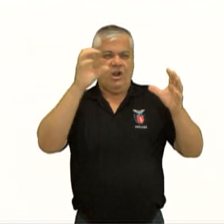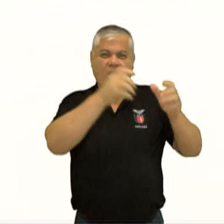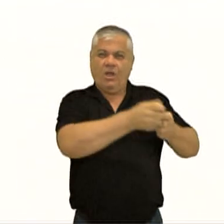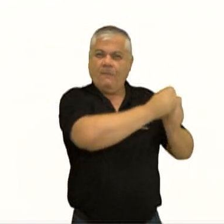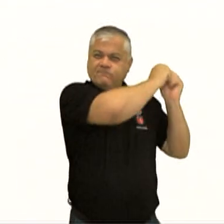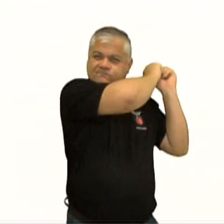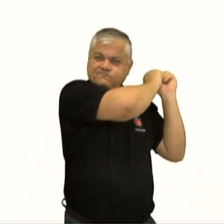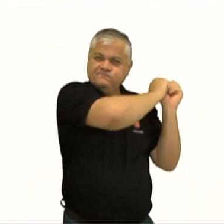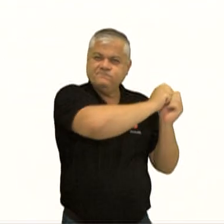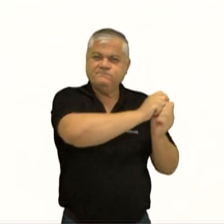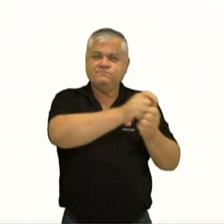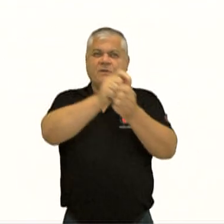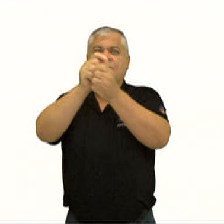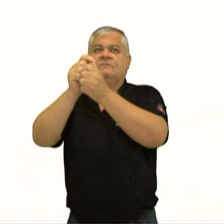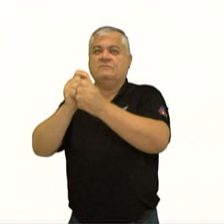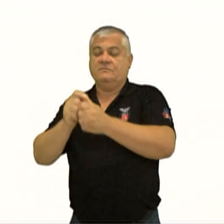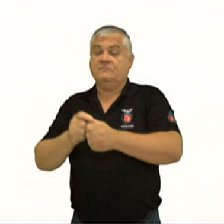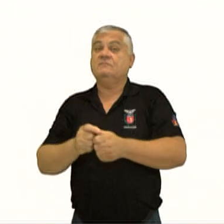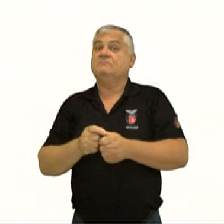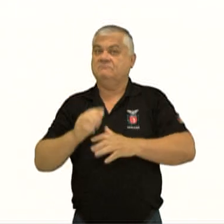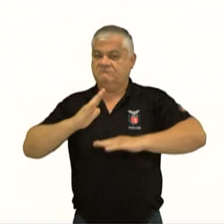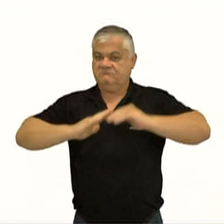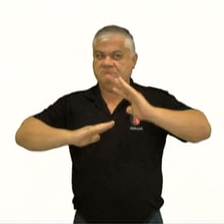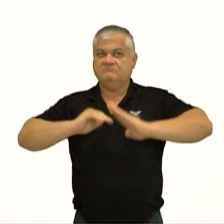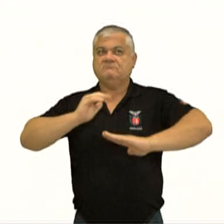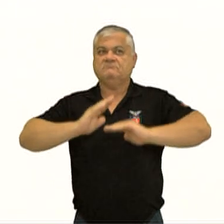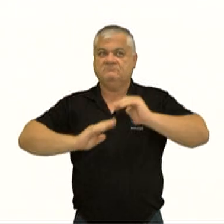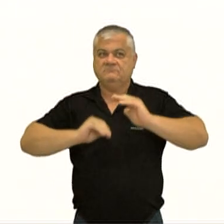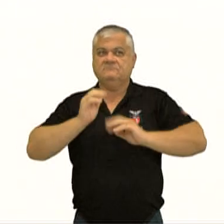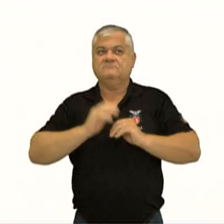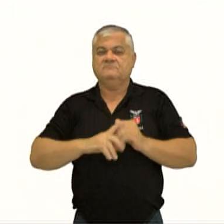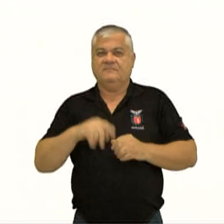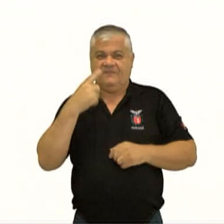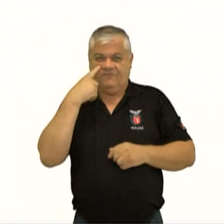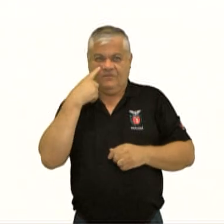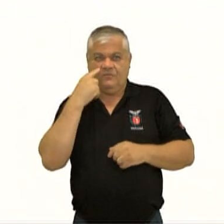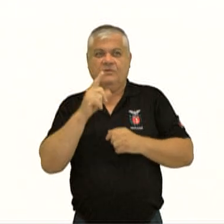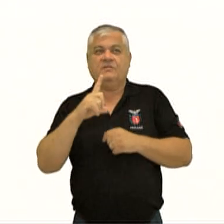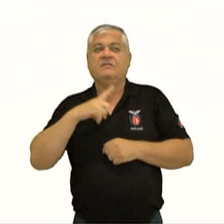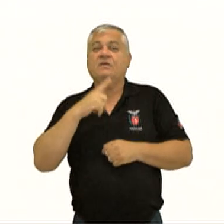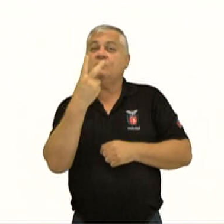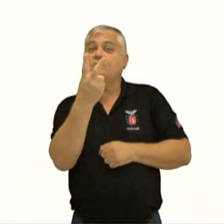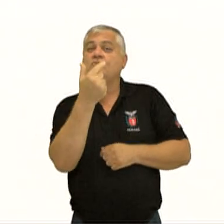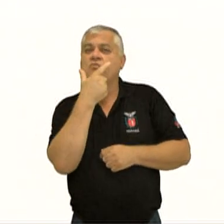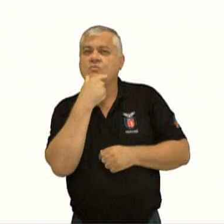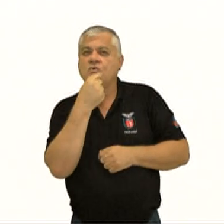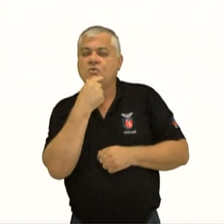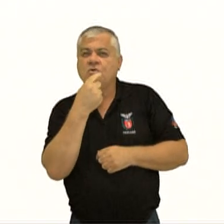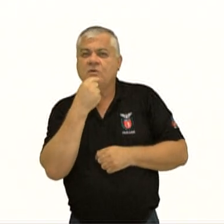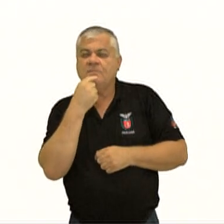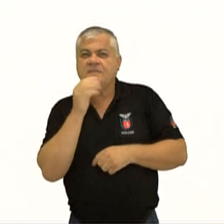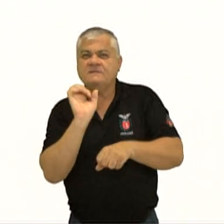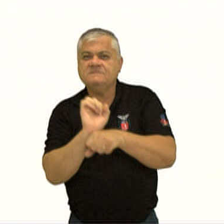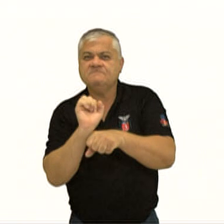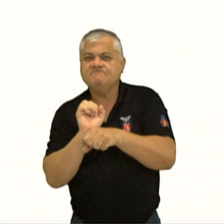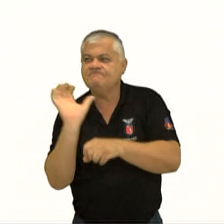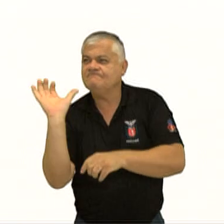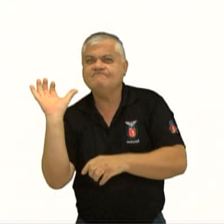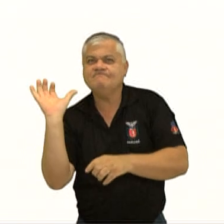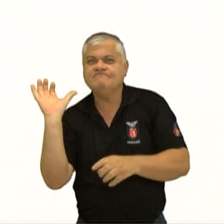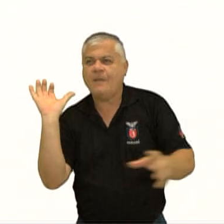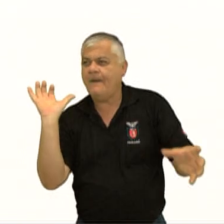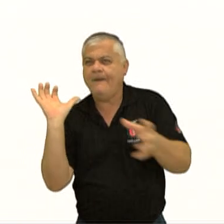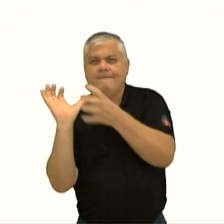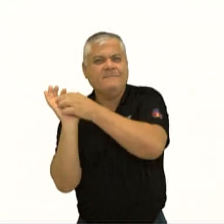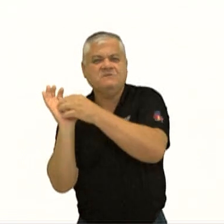toda a técnica, né, de um atleta. Aqui atrás, vocês podem verificar, é o catcher que está esperando a bola ali,